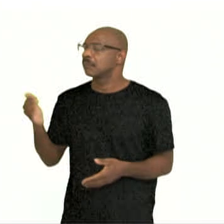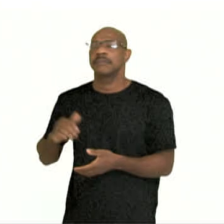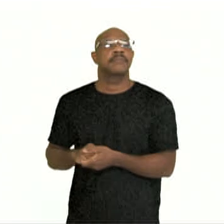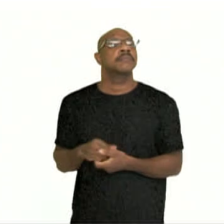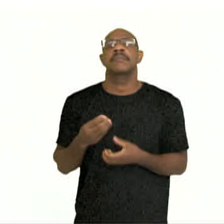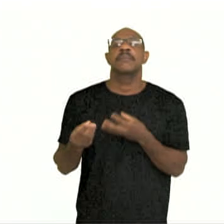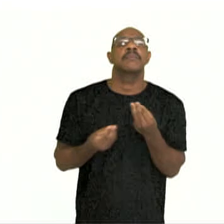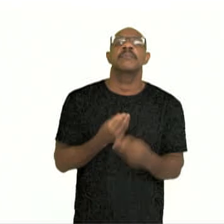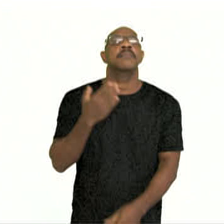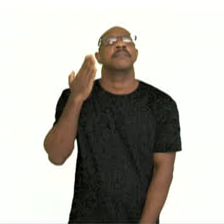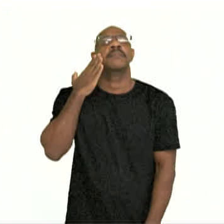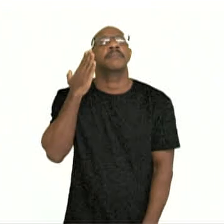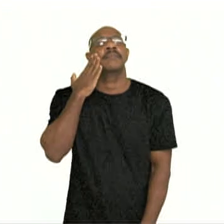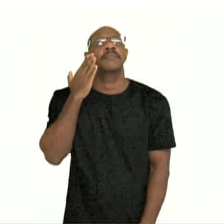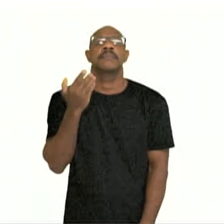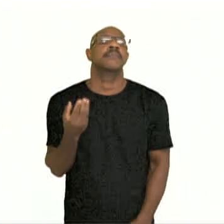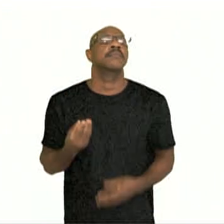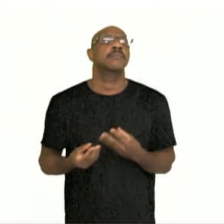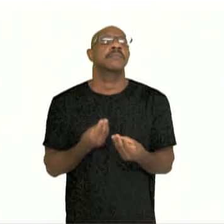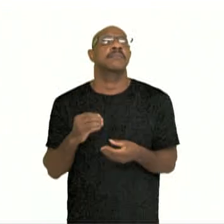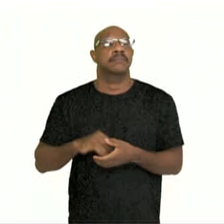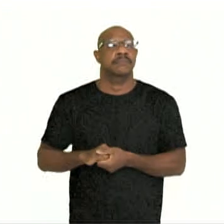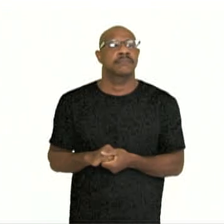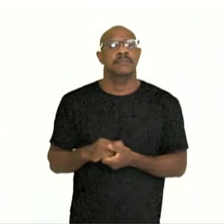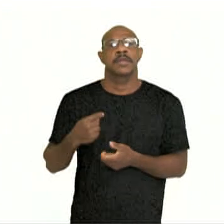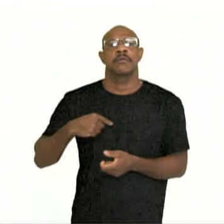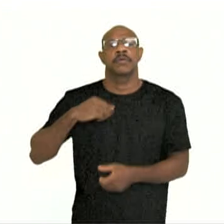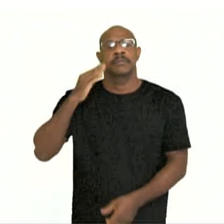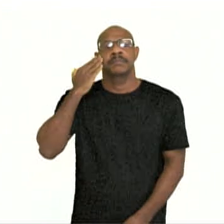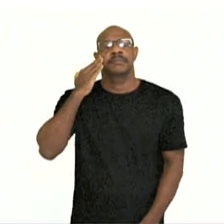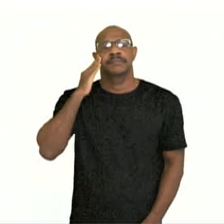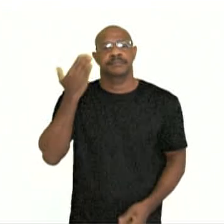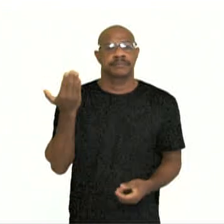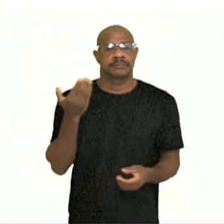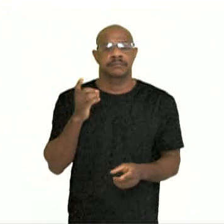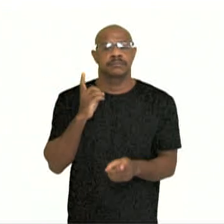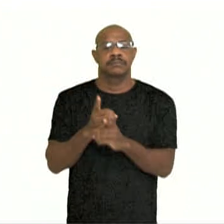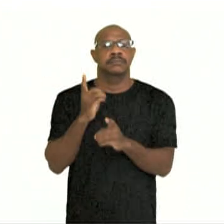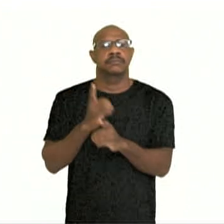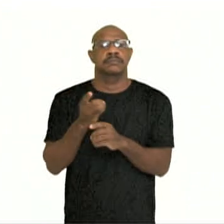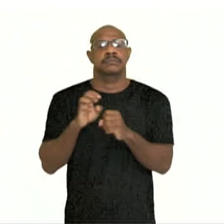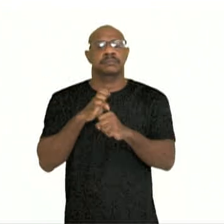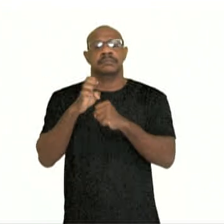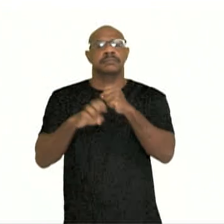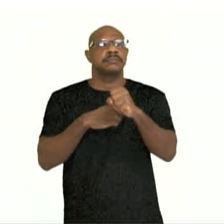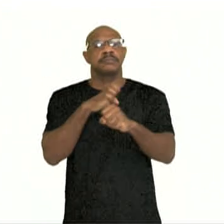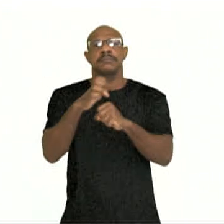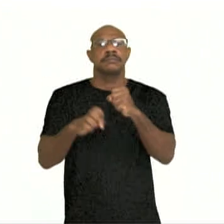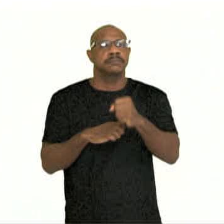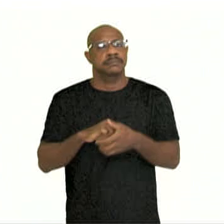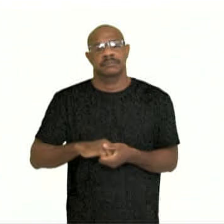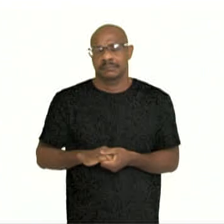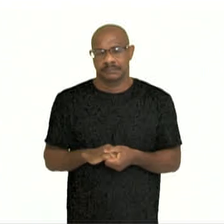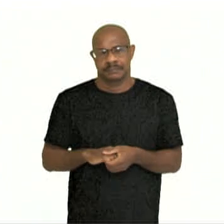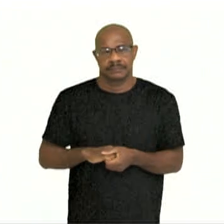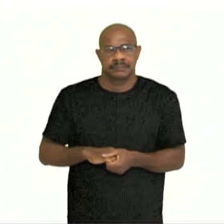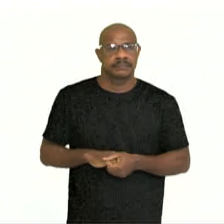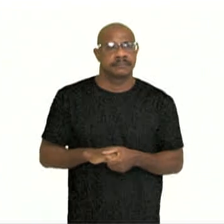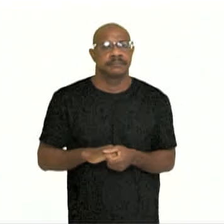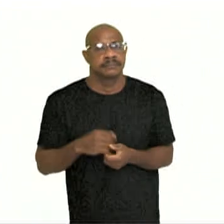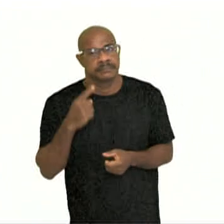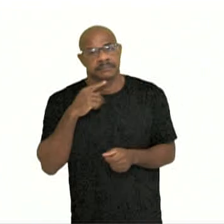vou saber, como professor eu vou entender, conseguir descobrir os elétrons de valência de cada átomo?